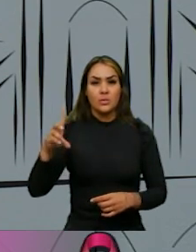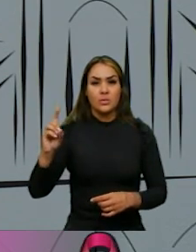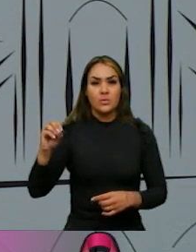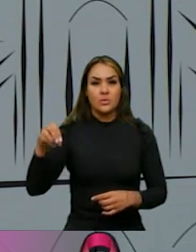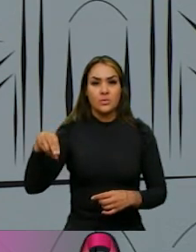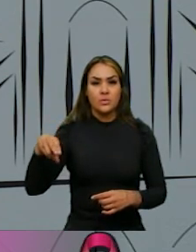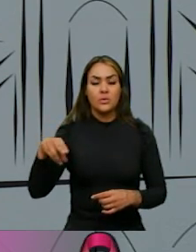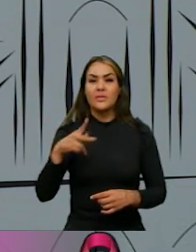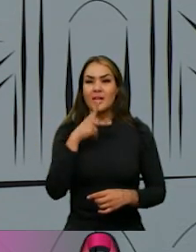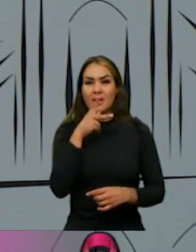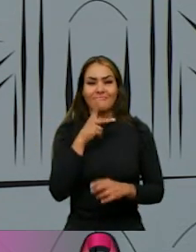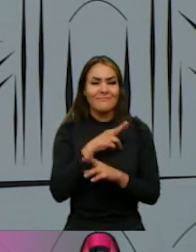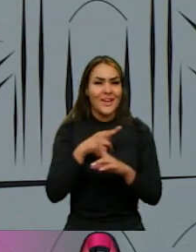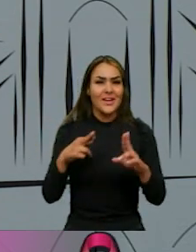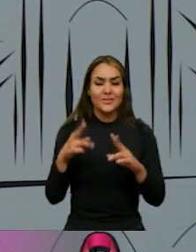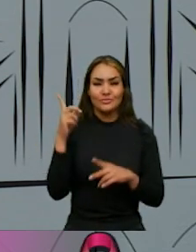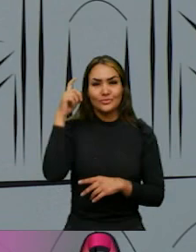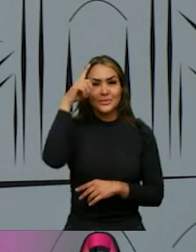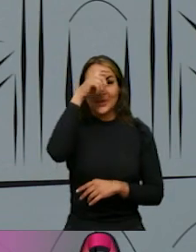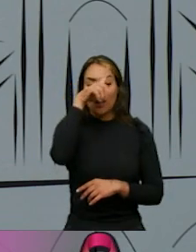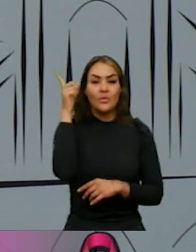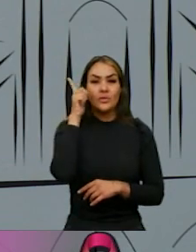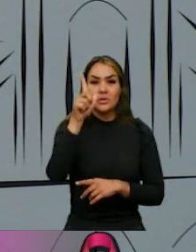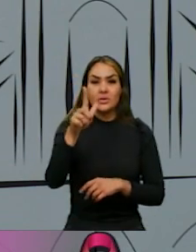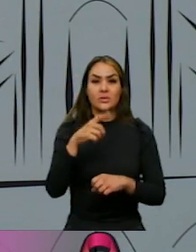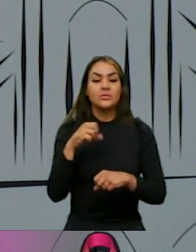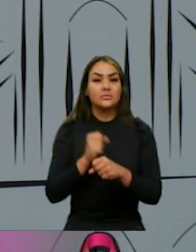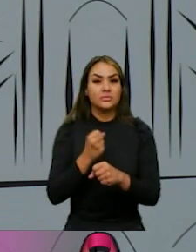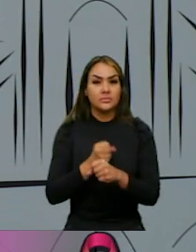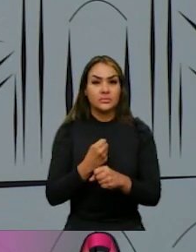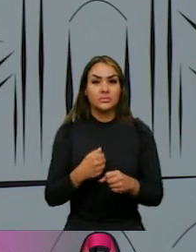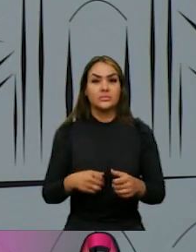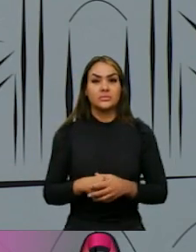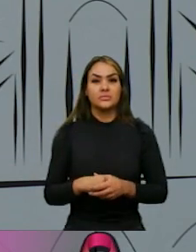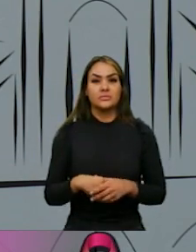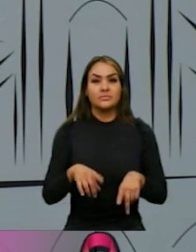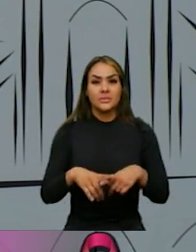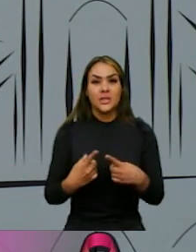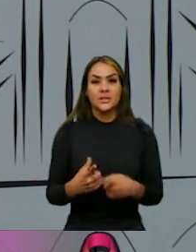para construir isso. Até que chegou um determinado dia que,